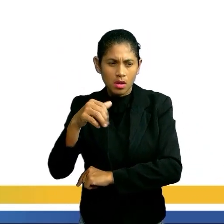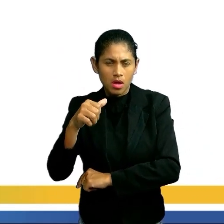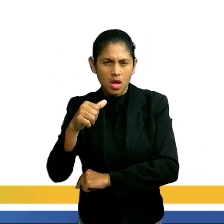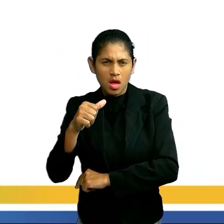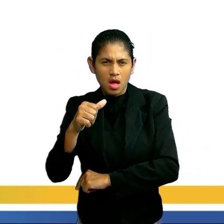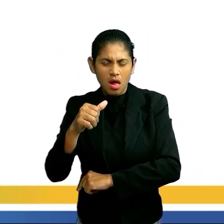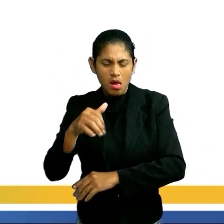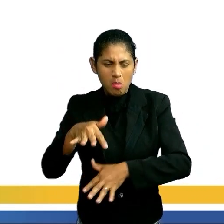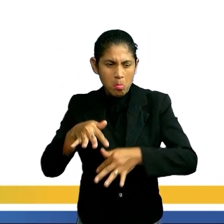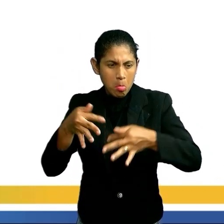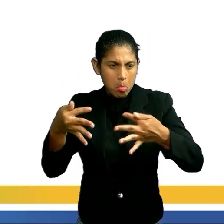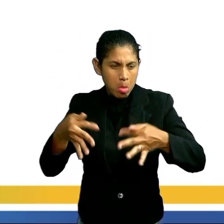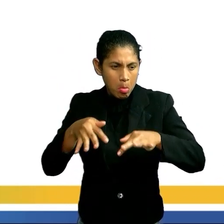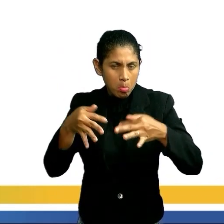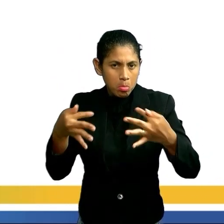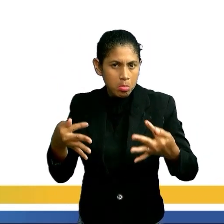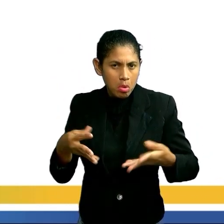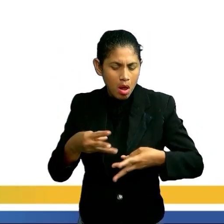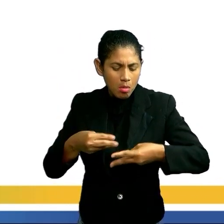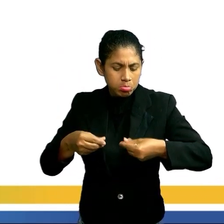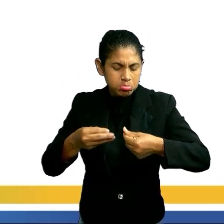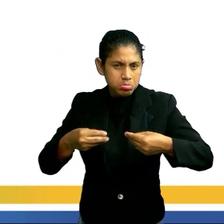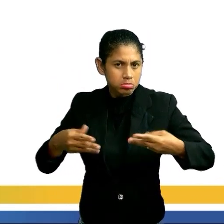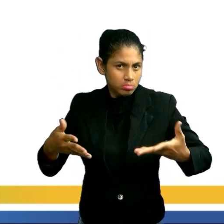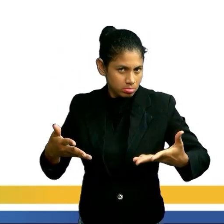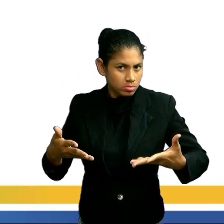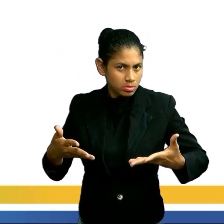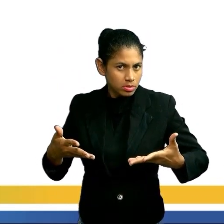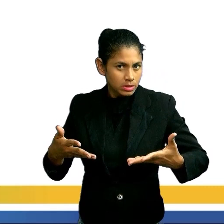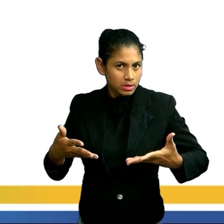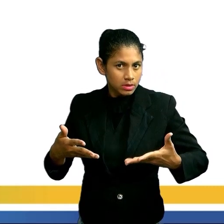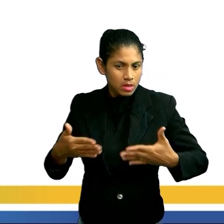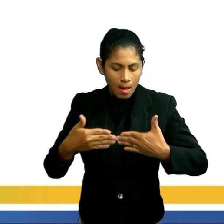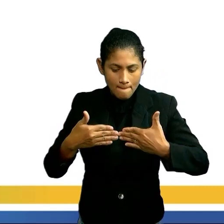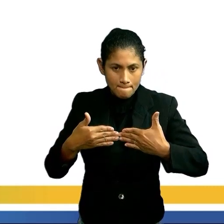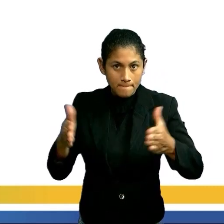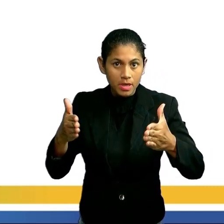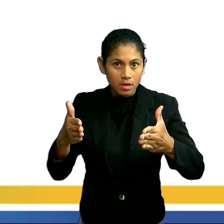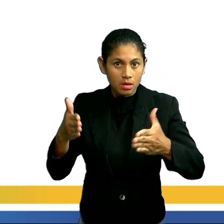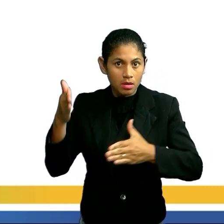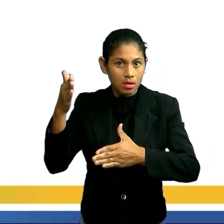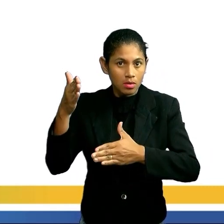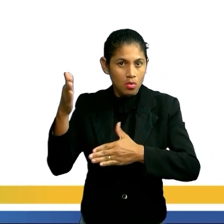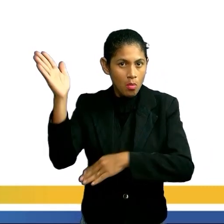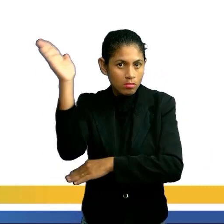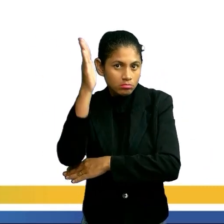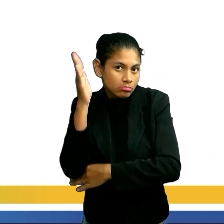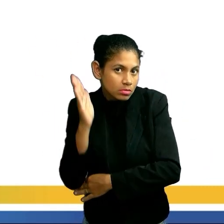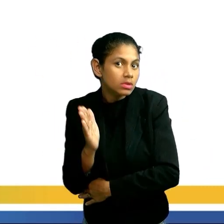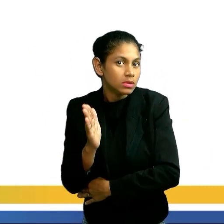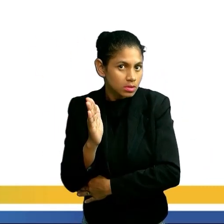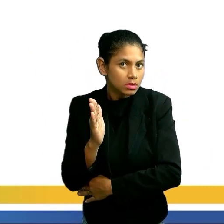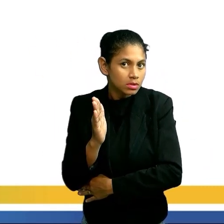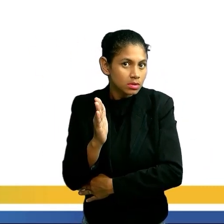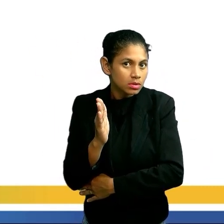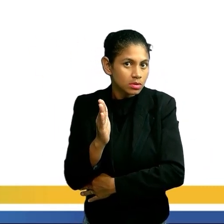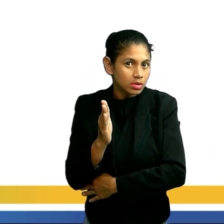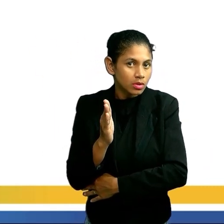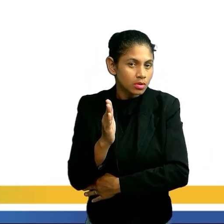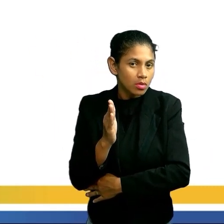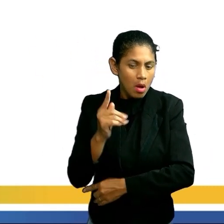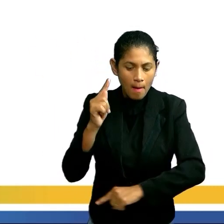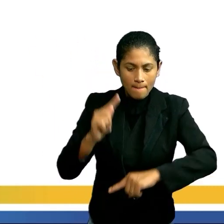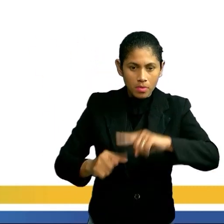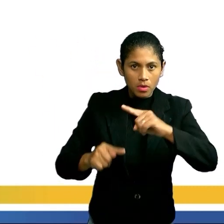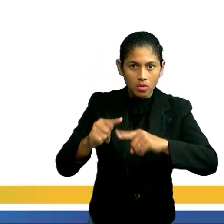superficiais. Ele abriu as portas do Brasil para as importações? Será que eu falei disso na nossa aula? Se vocês